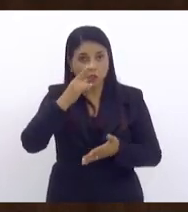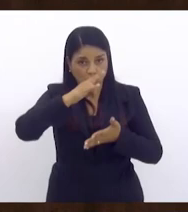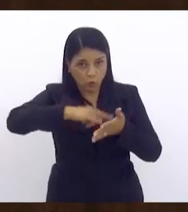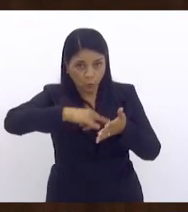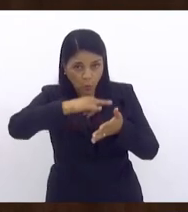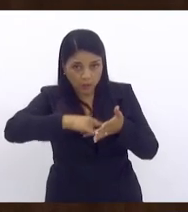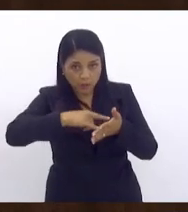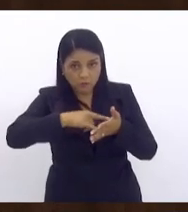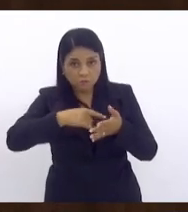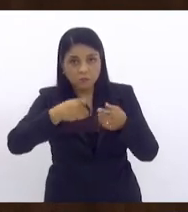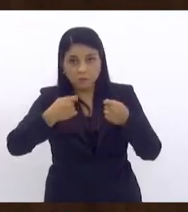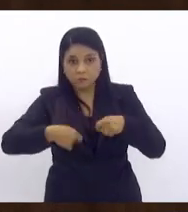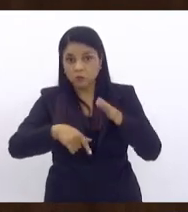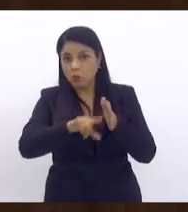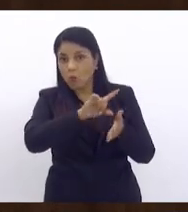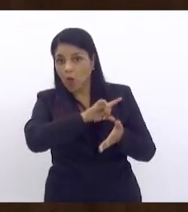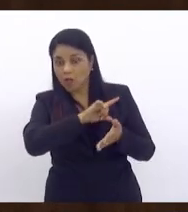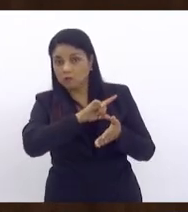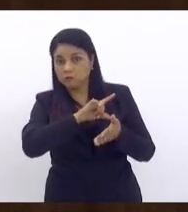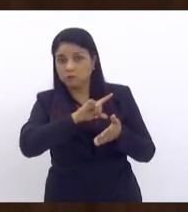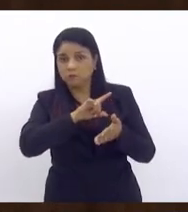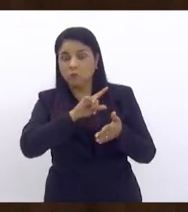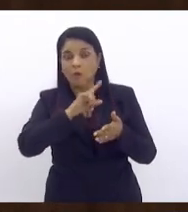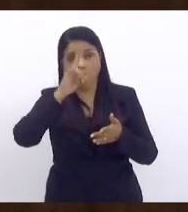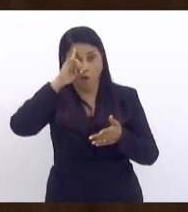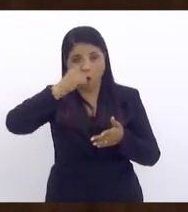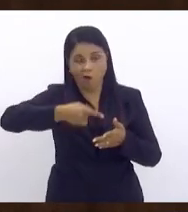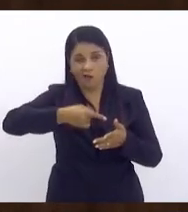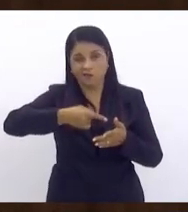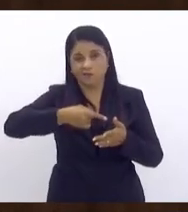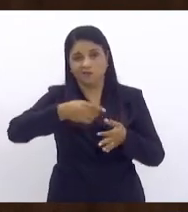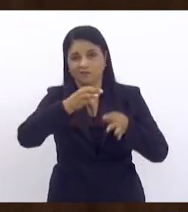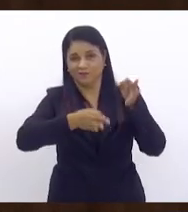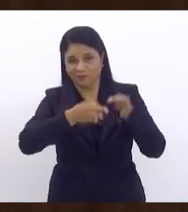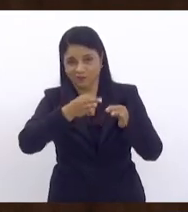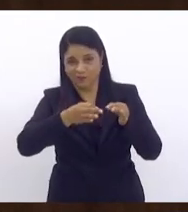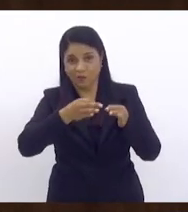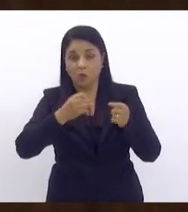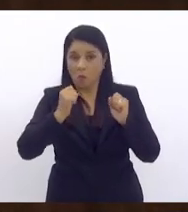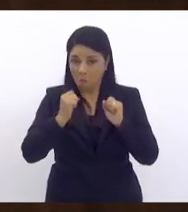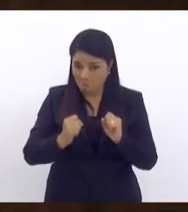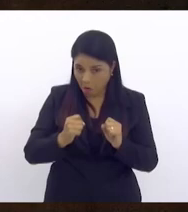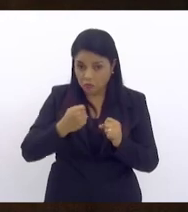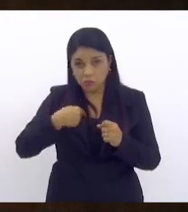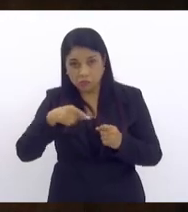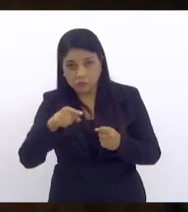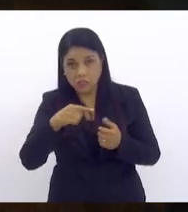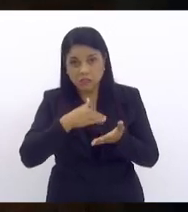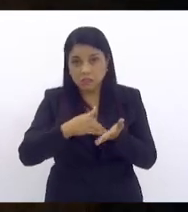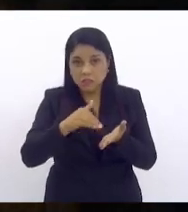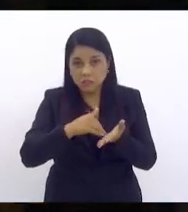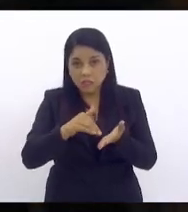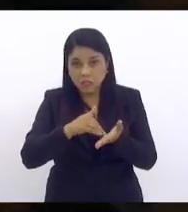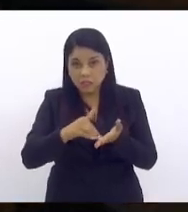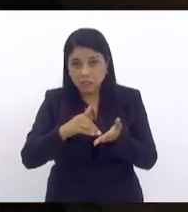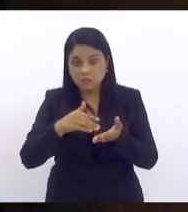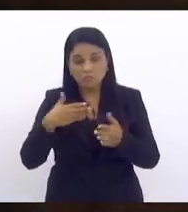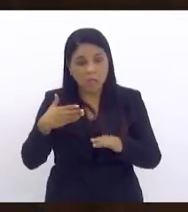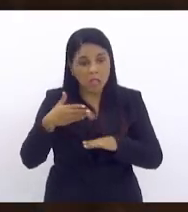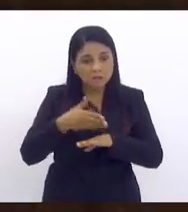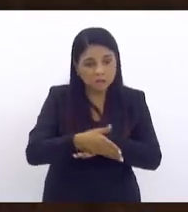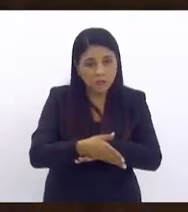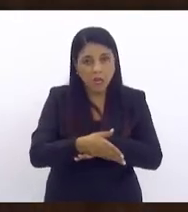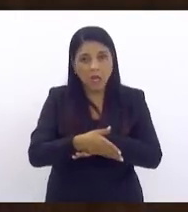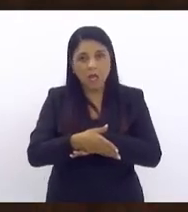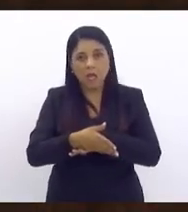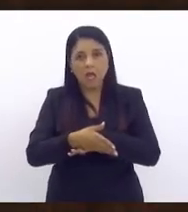ordem judicial? Eu posso ir até alguma secretaria, após o plenário, por exemplo, invadir alguma,